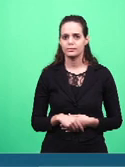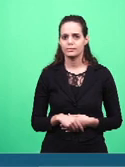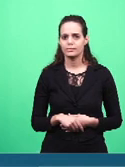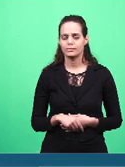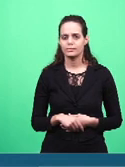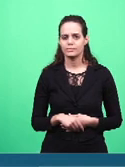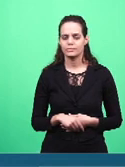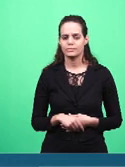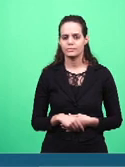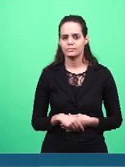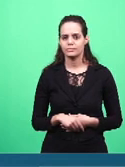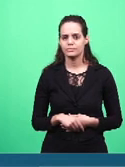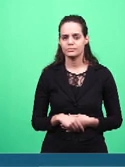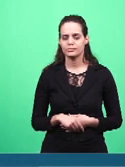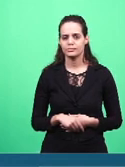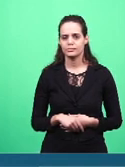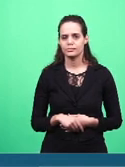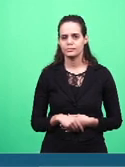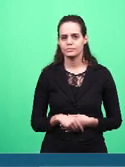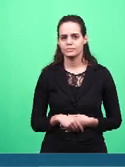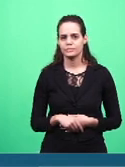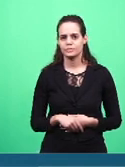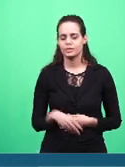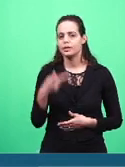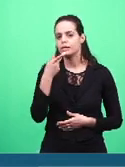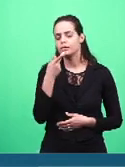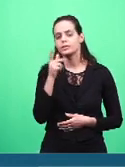A todo mundo. Mas veja só.